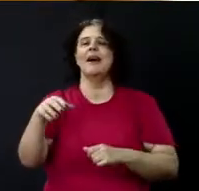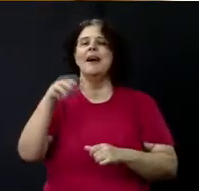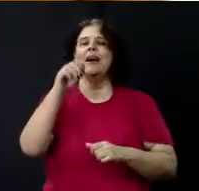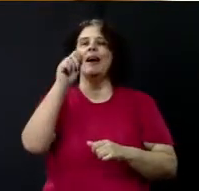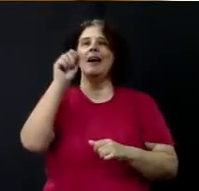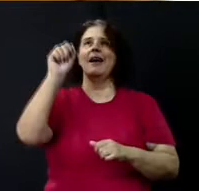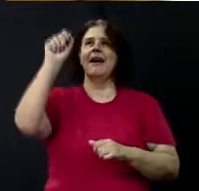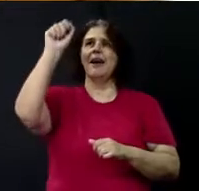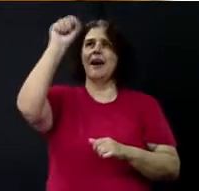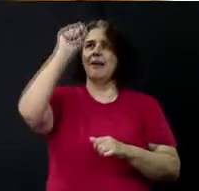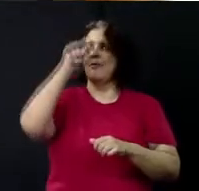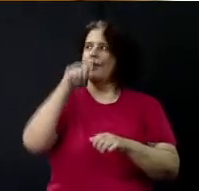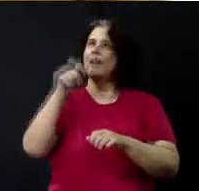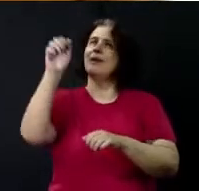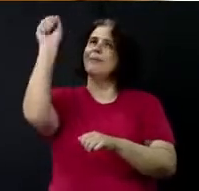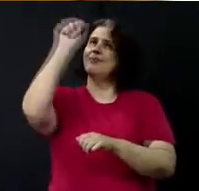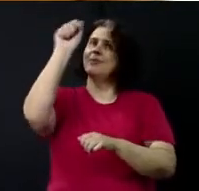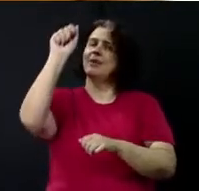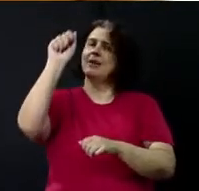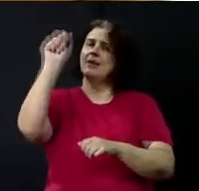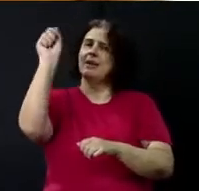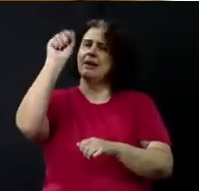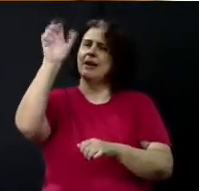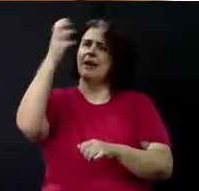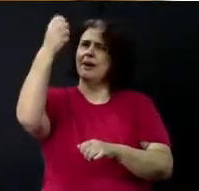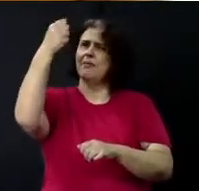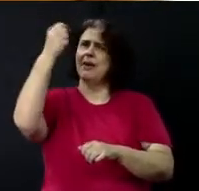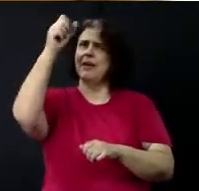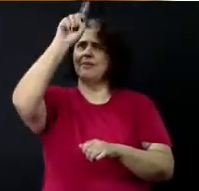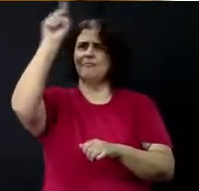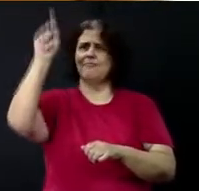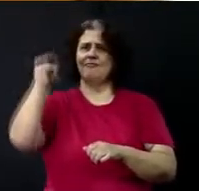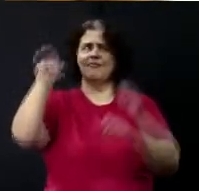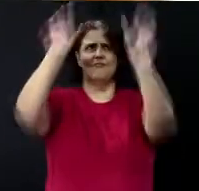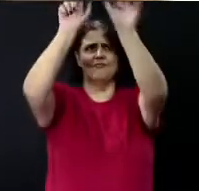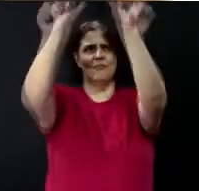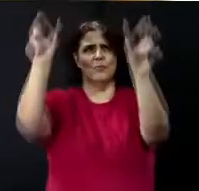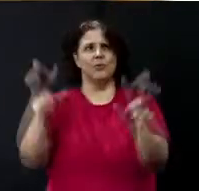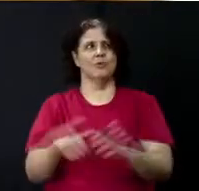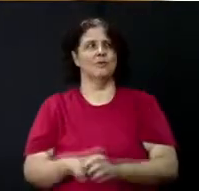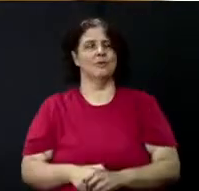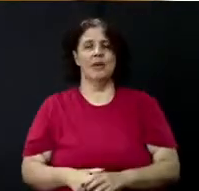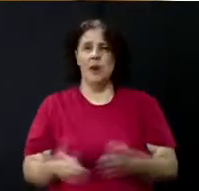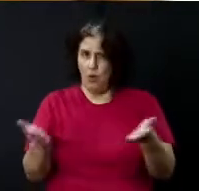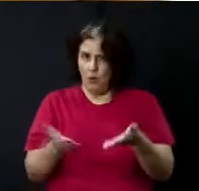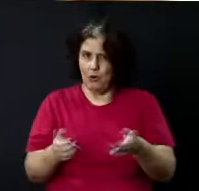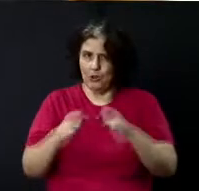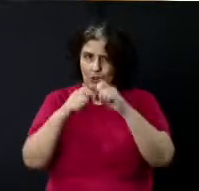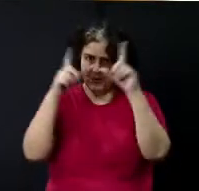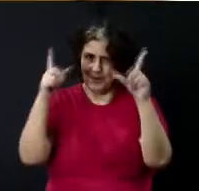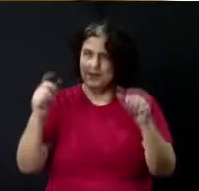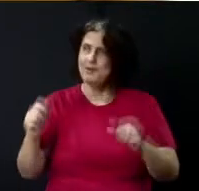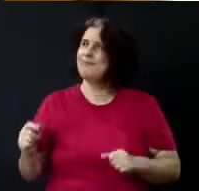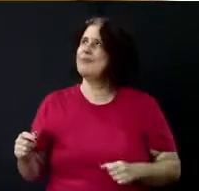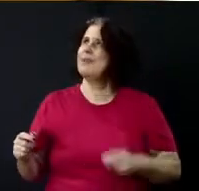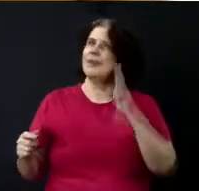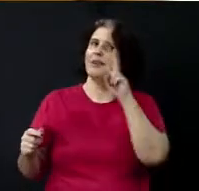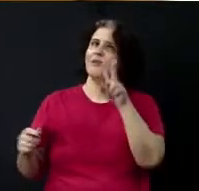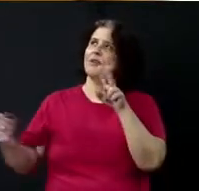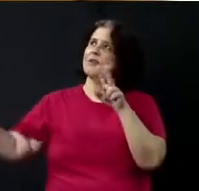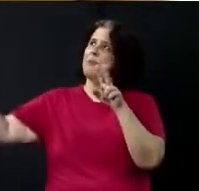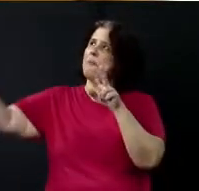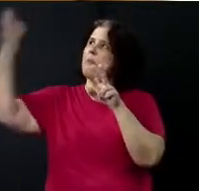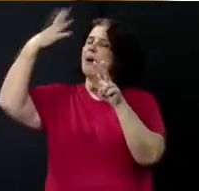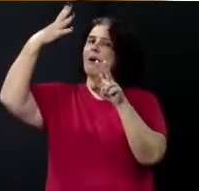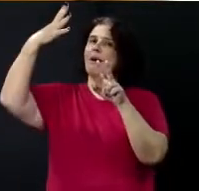pregando. Enquanto os nossos irmãos do louvor estavam cantando, o sol batia e uma réstia de sol fazia um